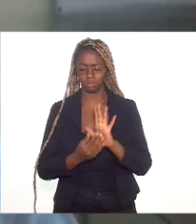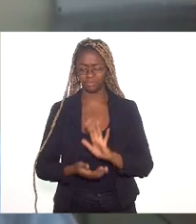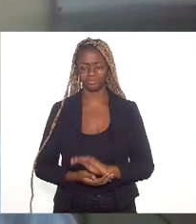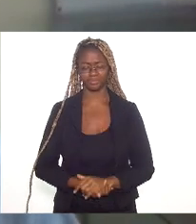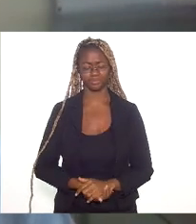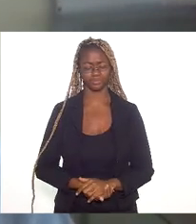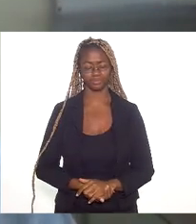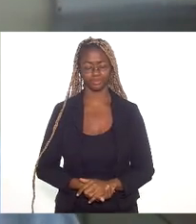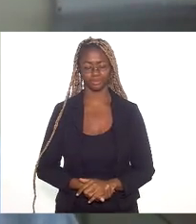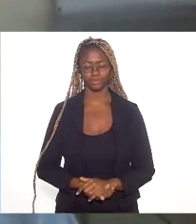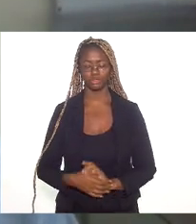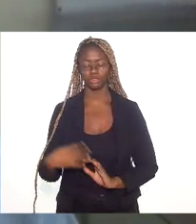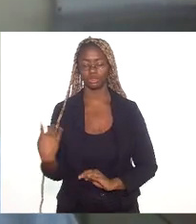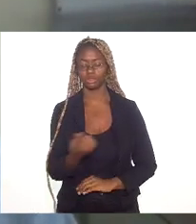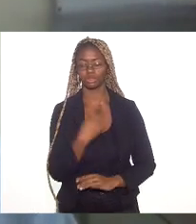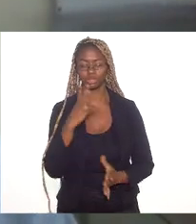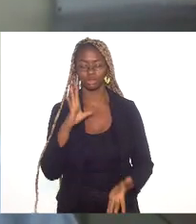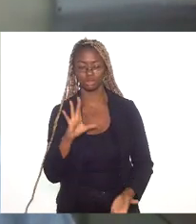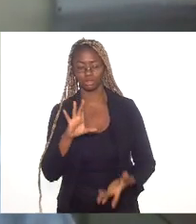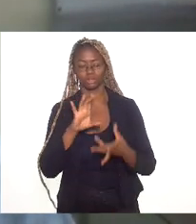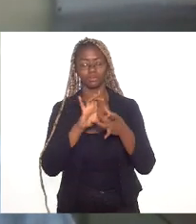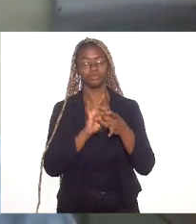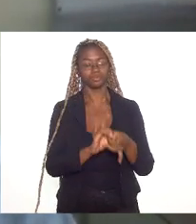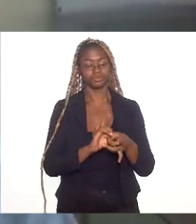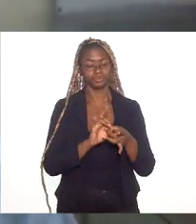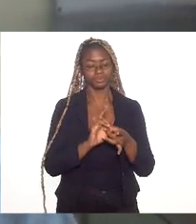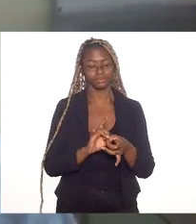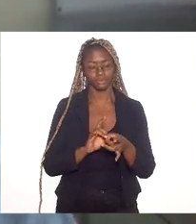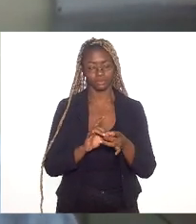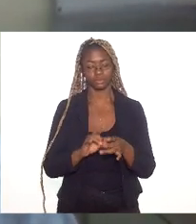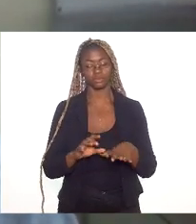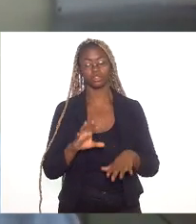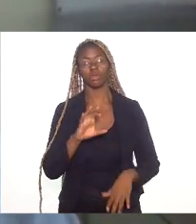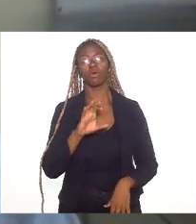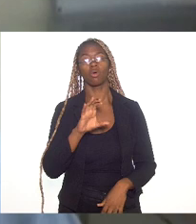estamos abrigados no Código de Defesa do Consumidor.